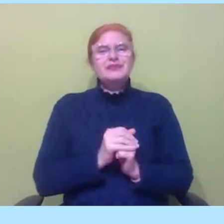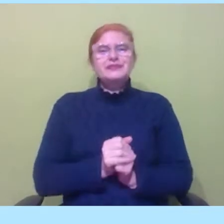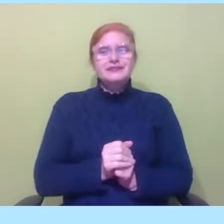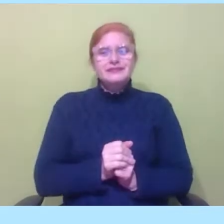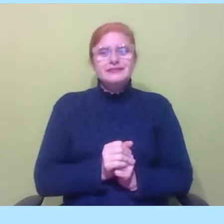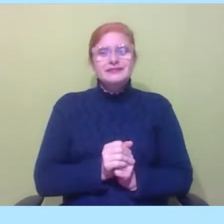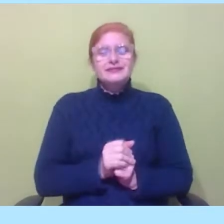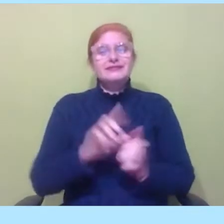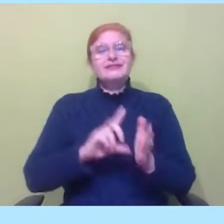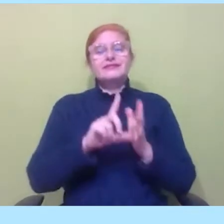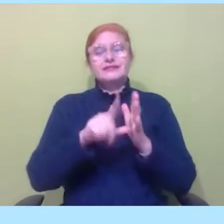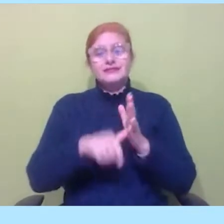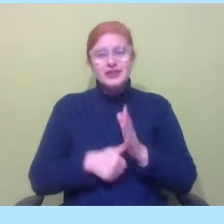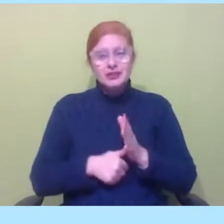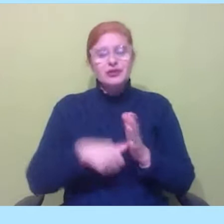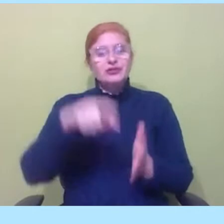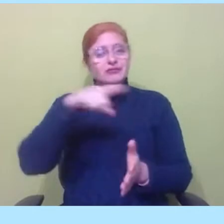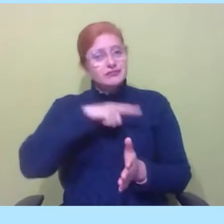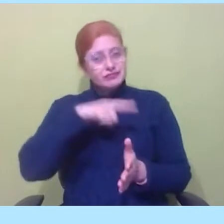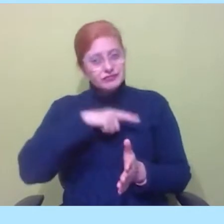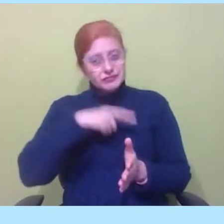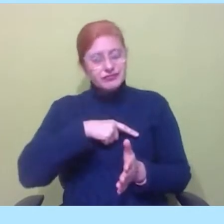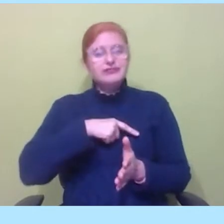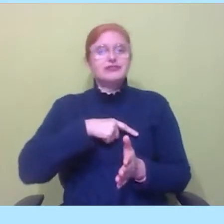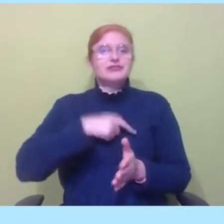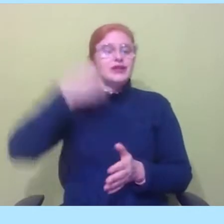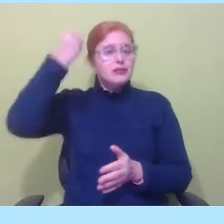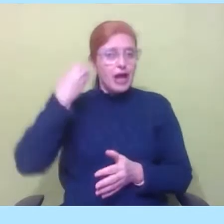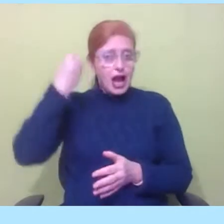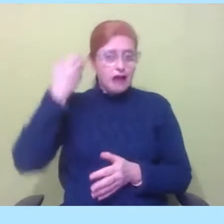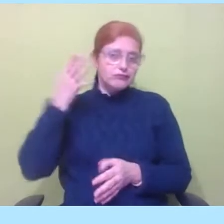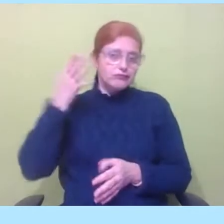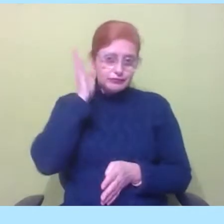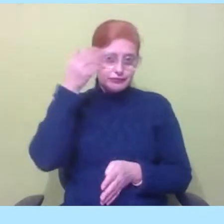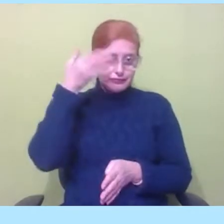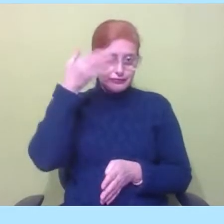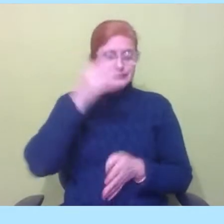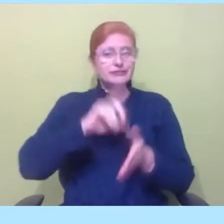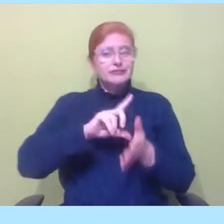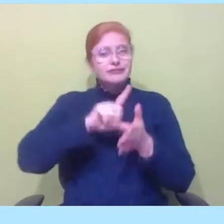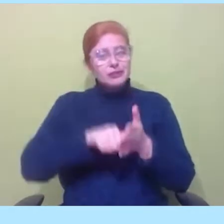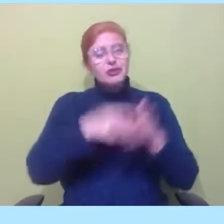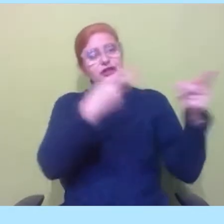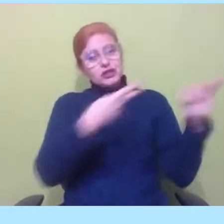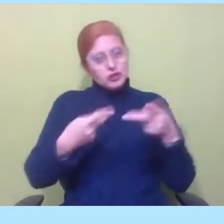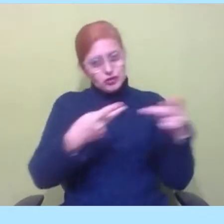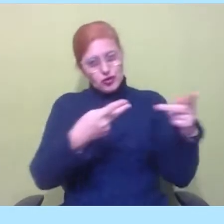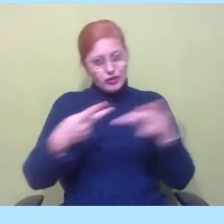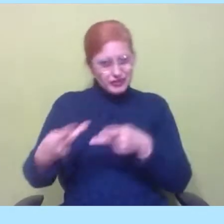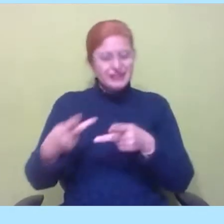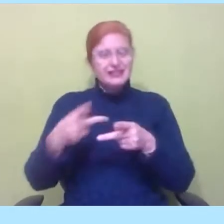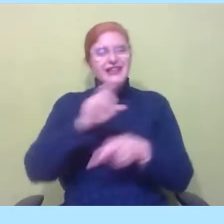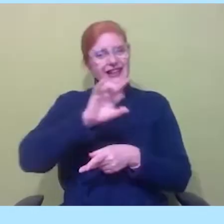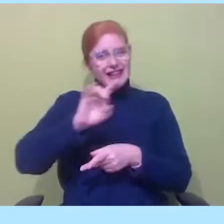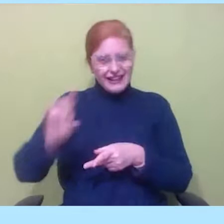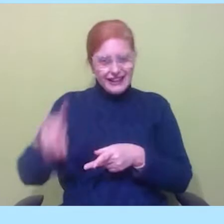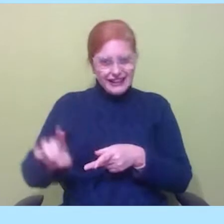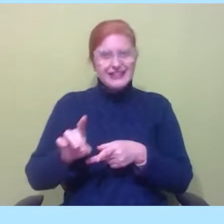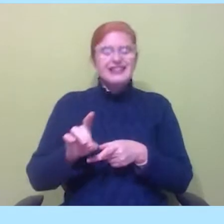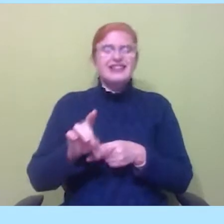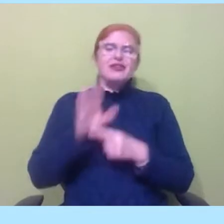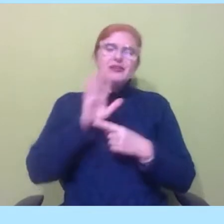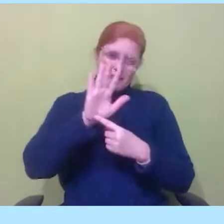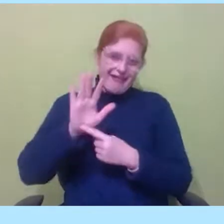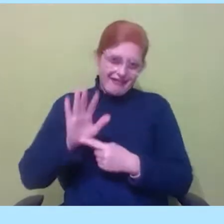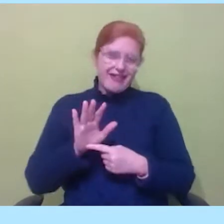uma audiodescrição e depois a gente vai passar para as convidadas para fazer cada uma a sua devida apresentação e a gente começar